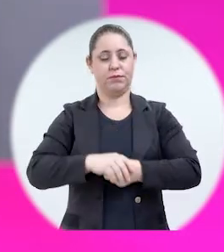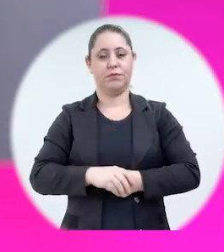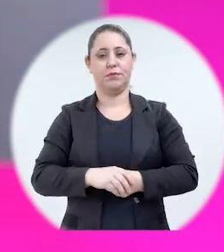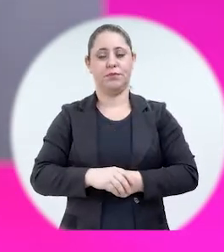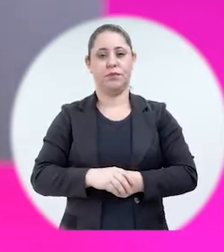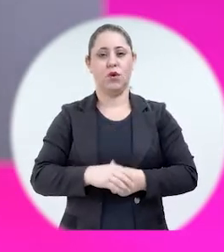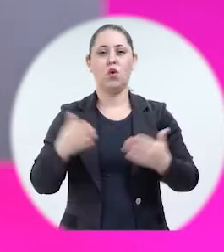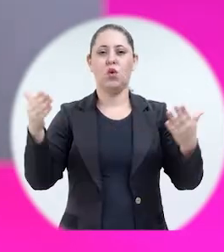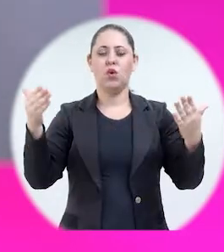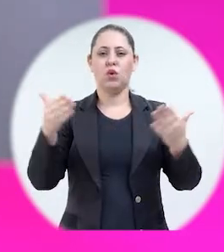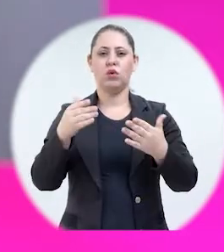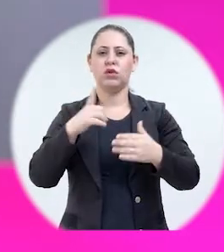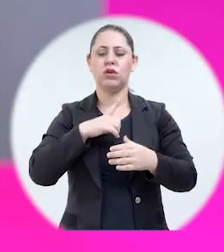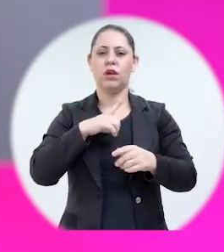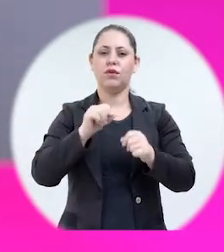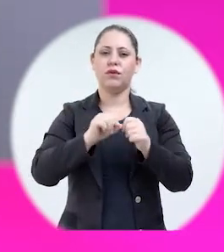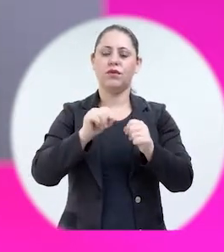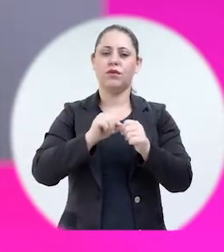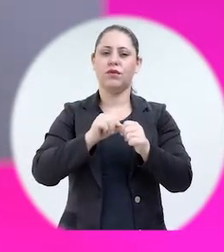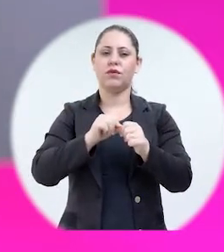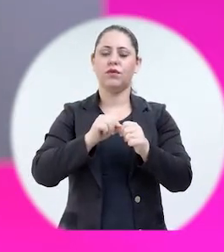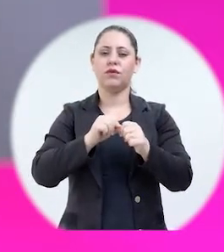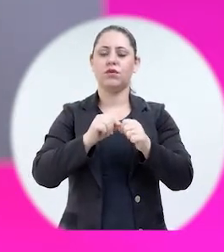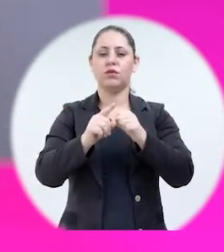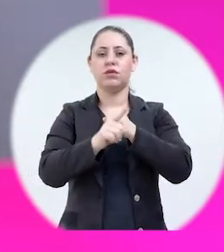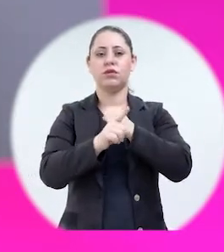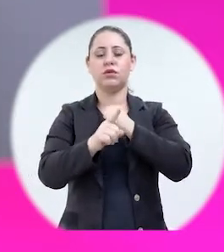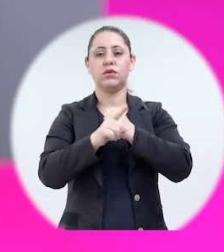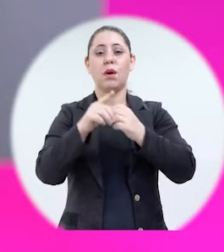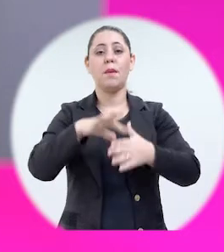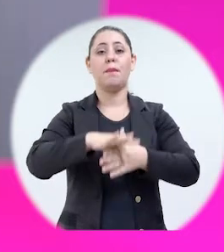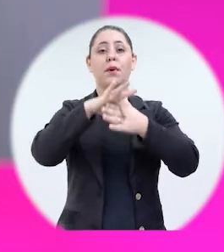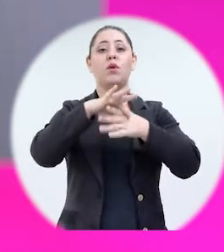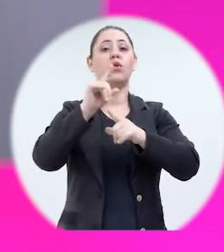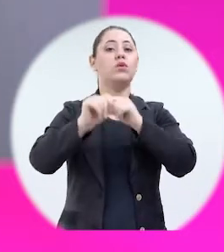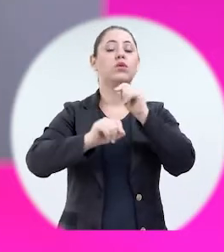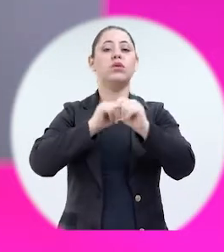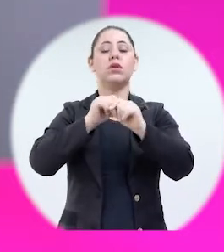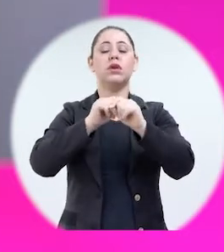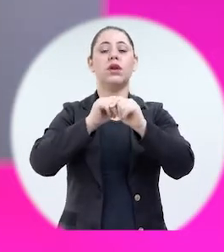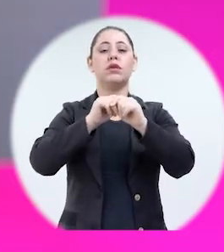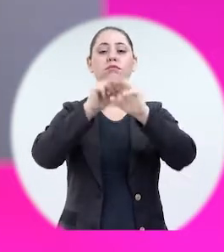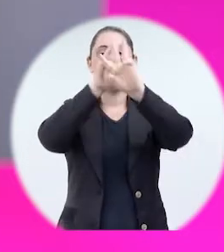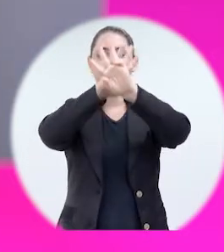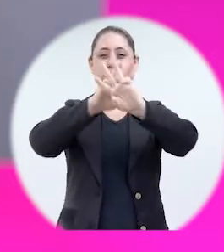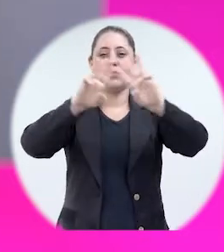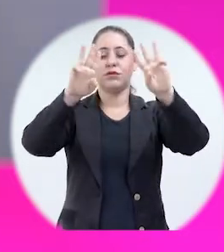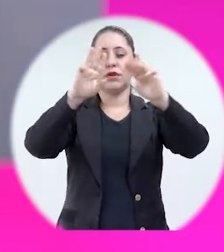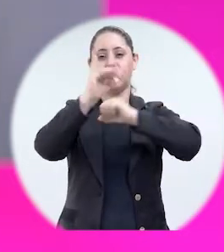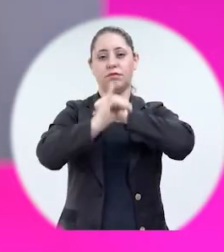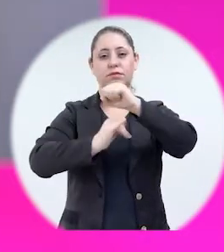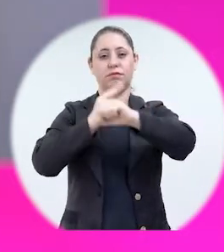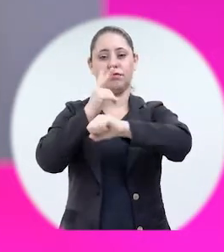mulheres. Atualmente, a gente tem feito esses atendimentos prioritariamente pela plataforma virtual, em razão da